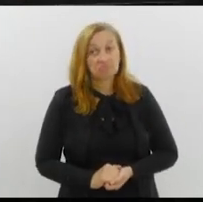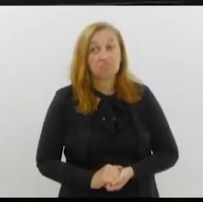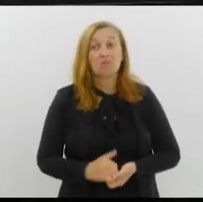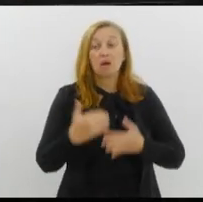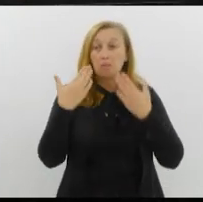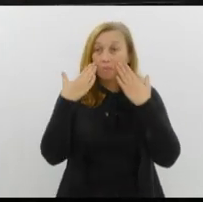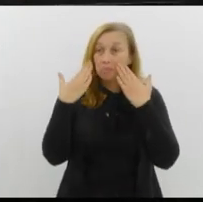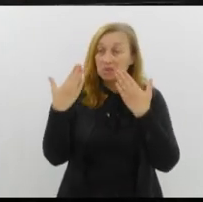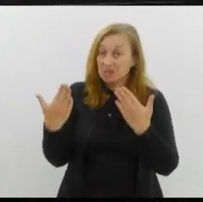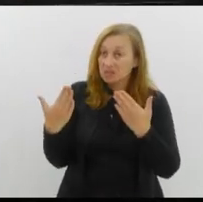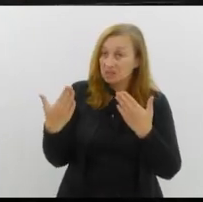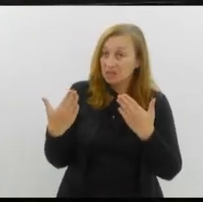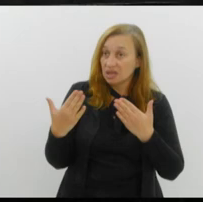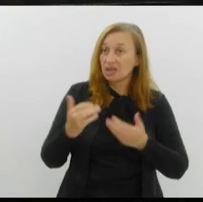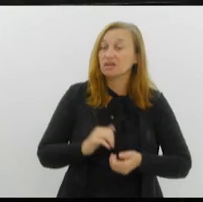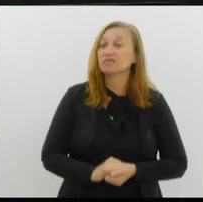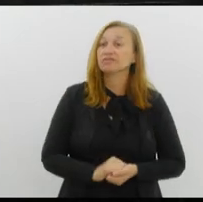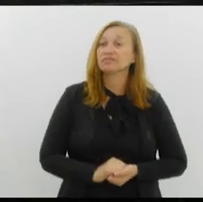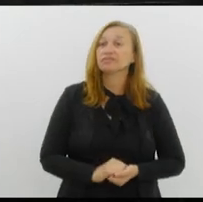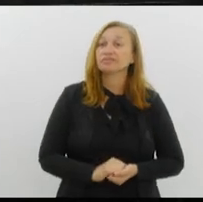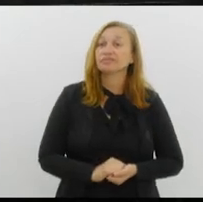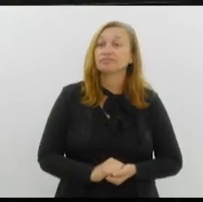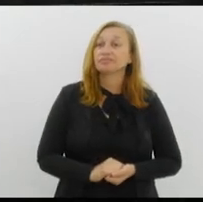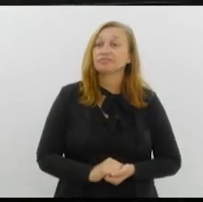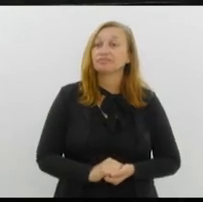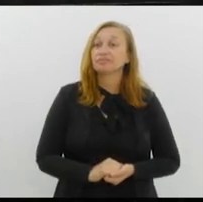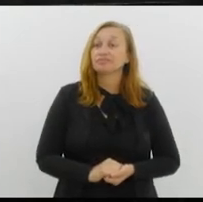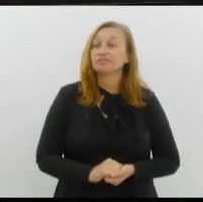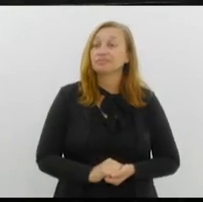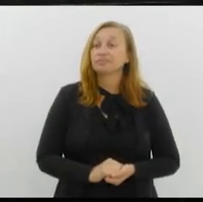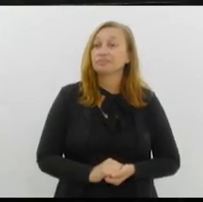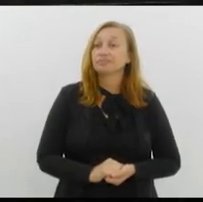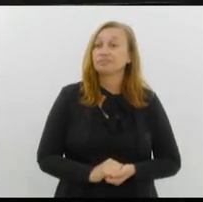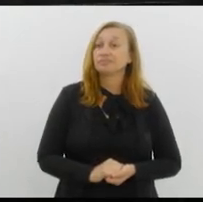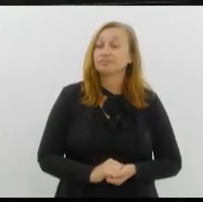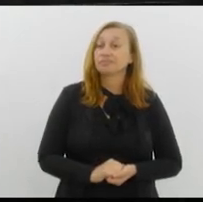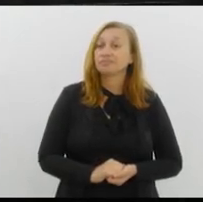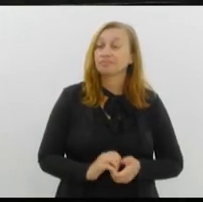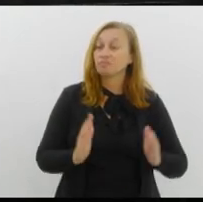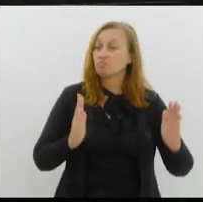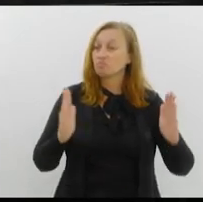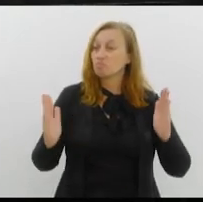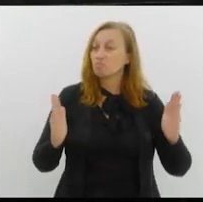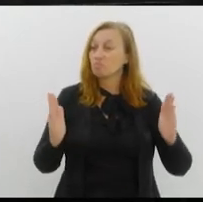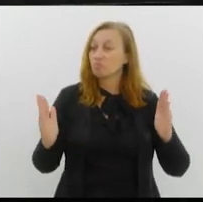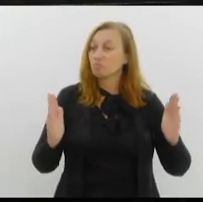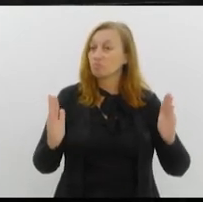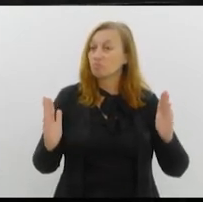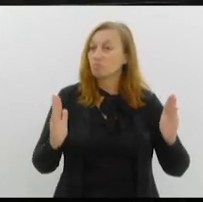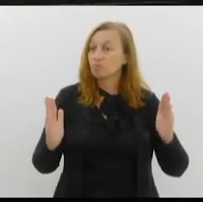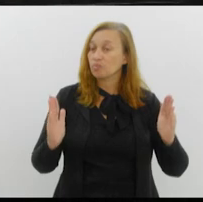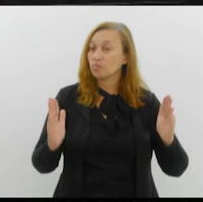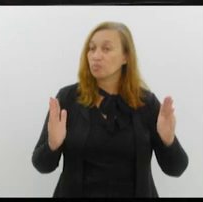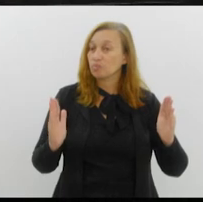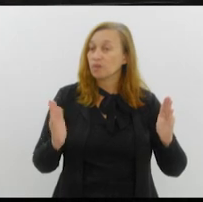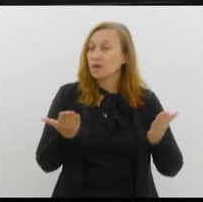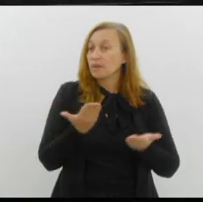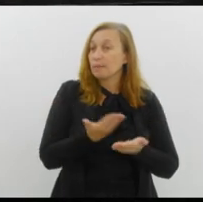Apresentei o quadro das previsões de déficit da